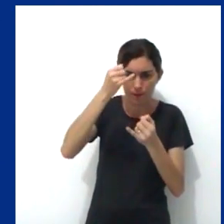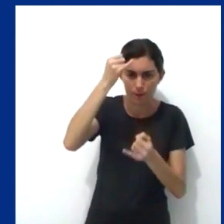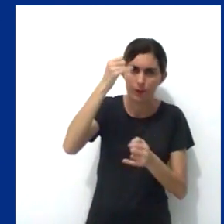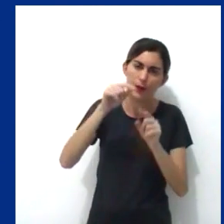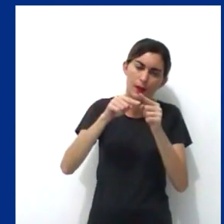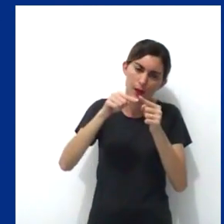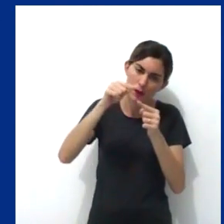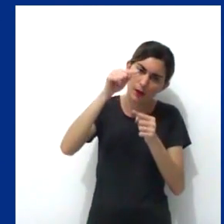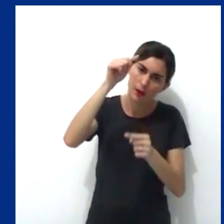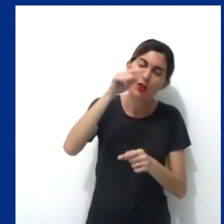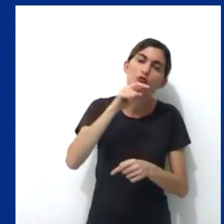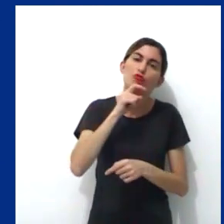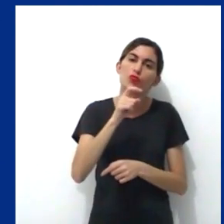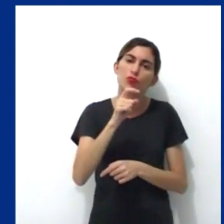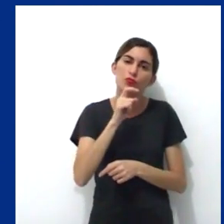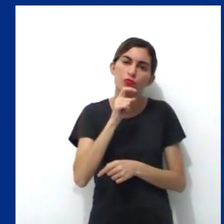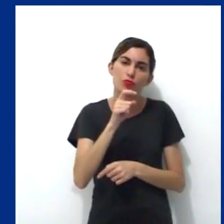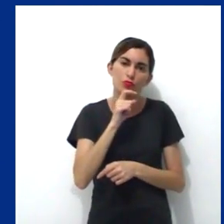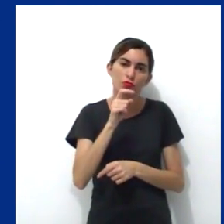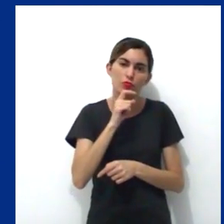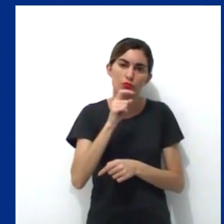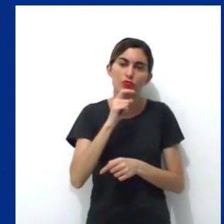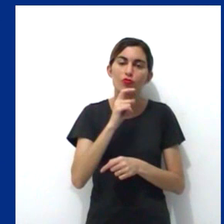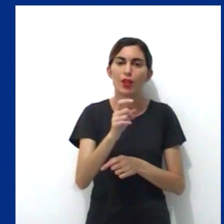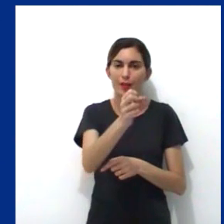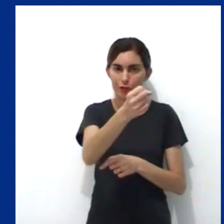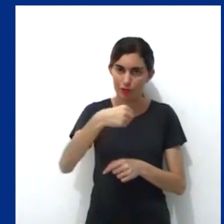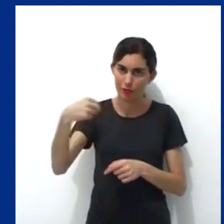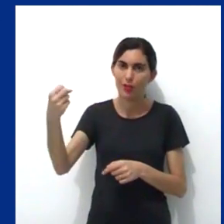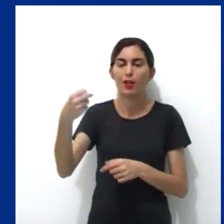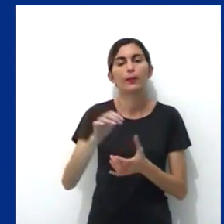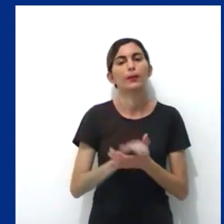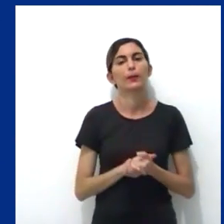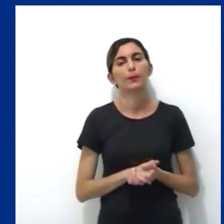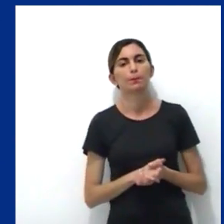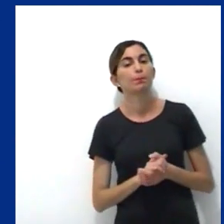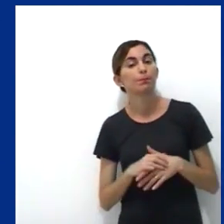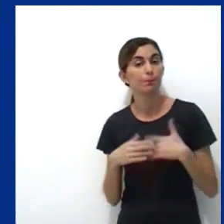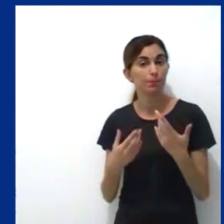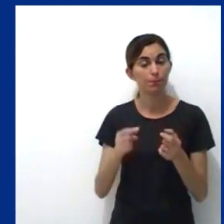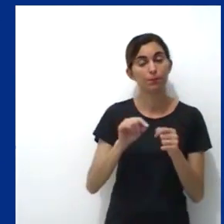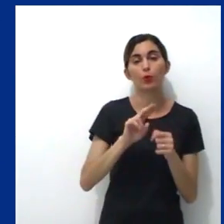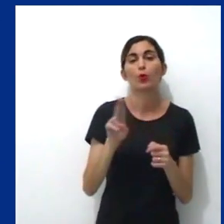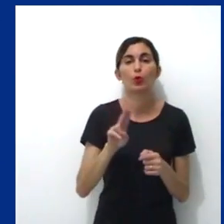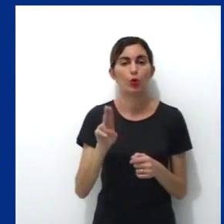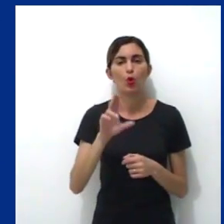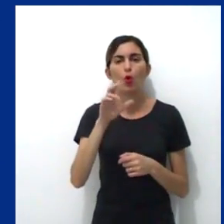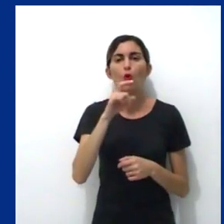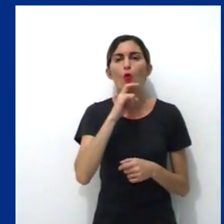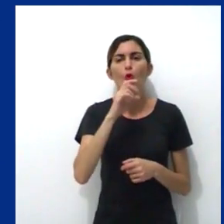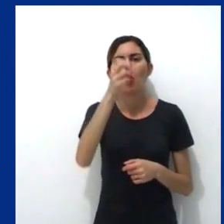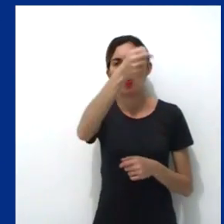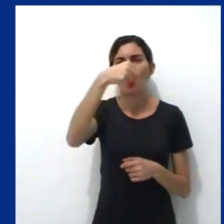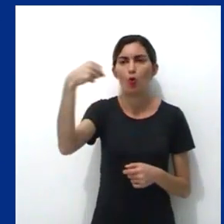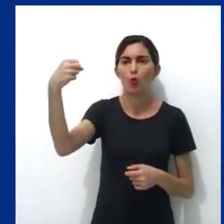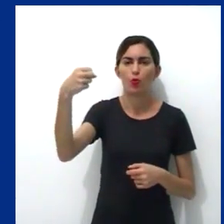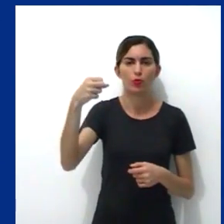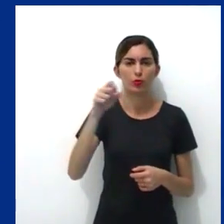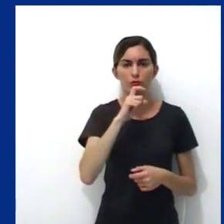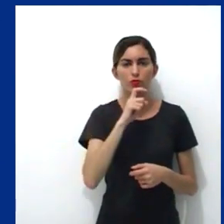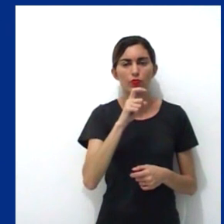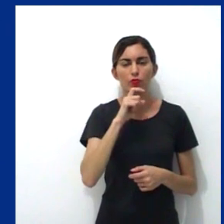capilar ele é como se fosse um cano bem fininho, tão fino que o nome dele é capilar, parecido com cabelo, né?